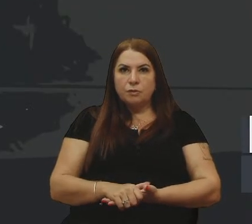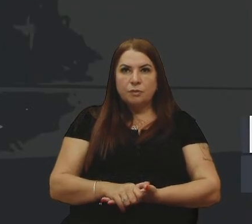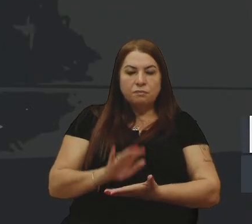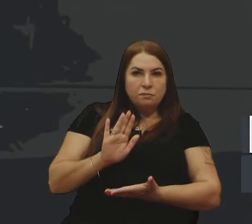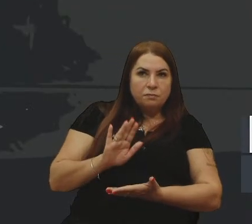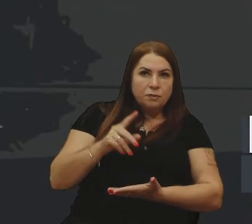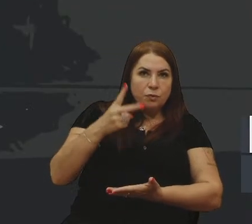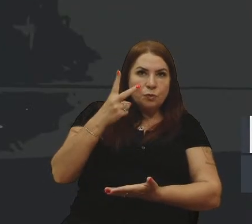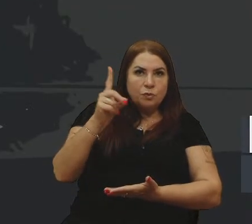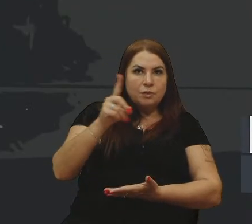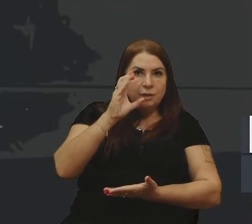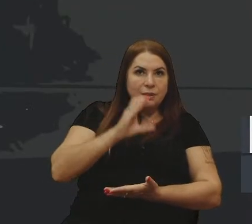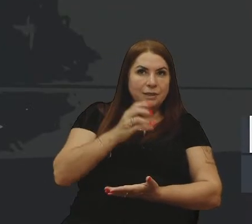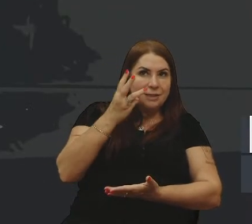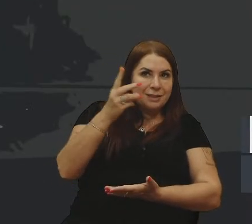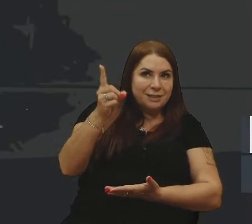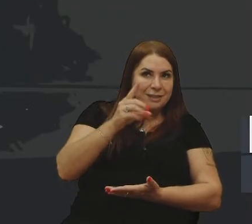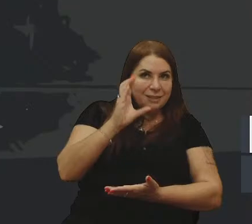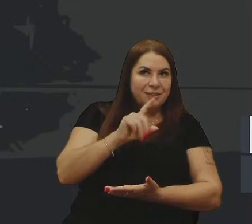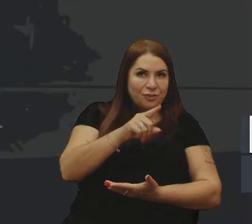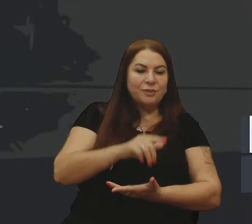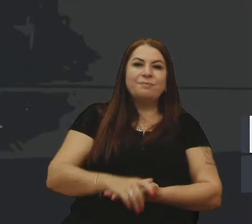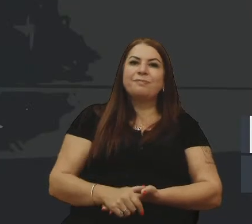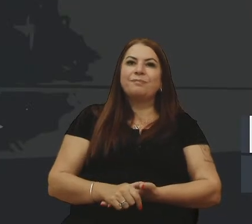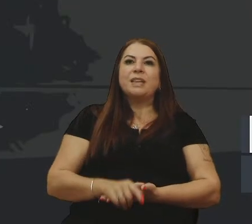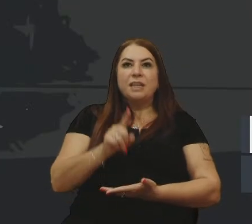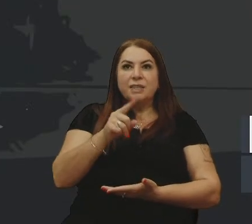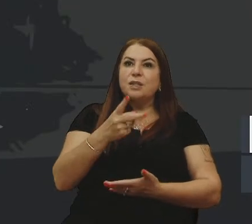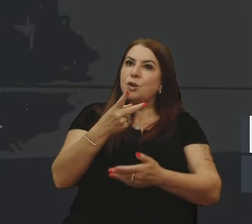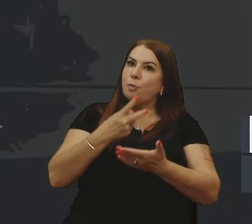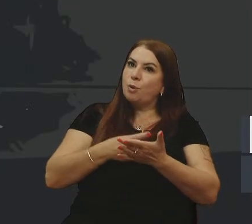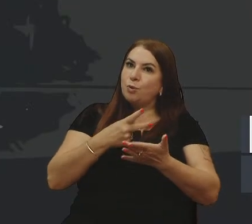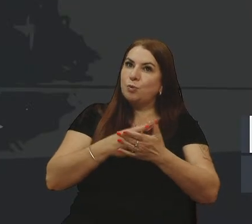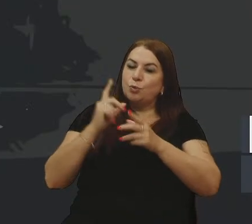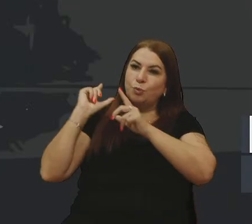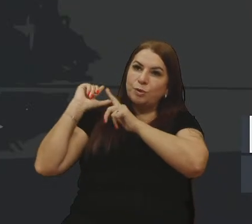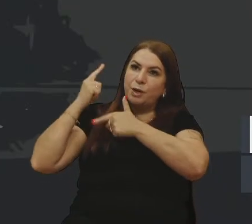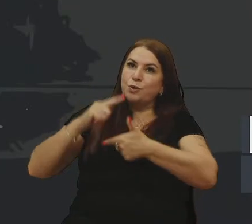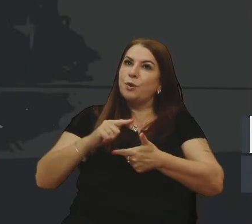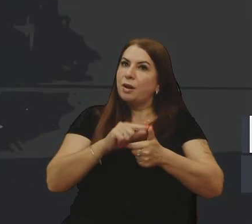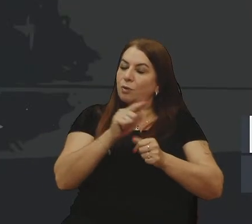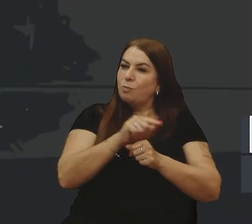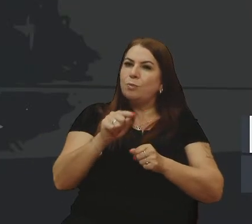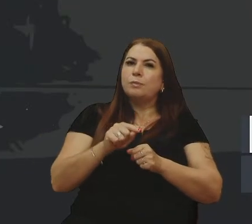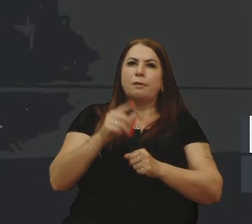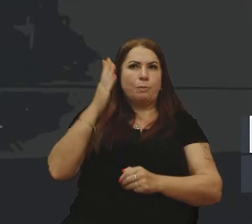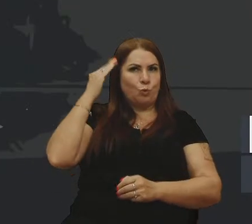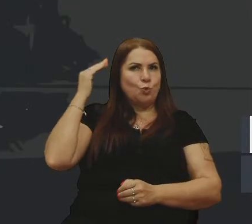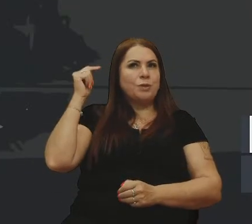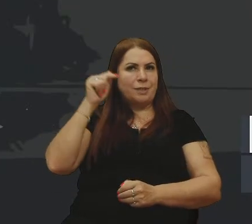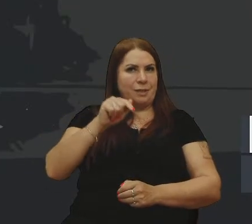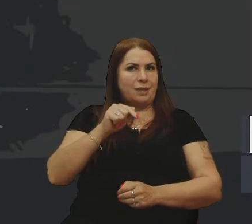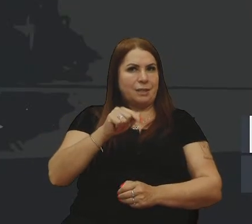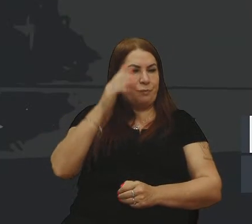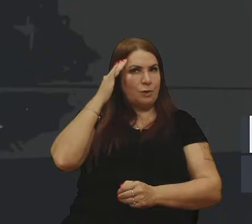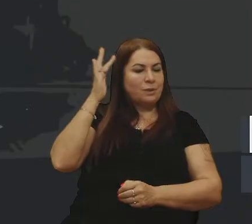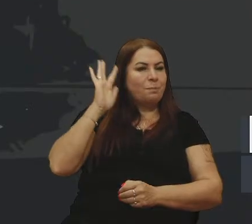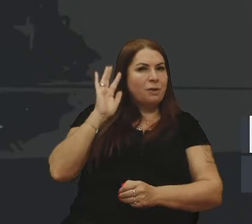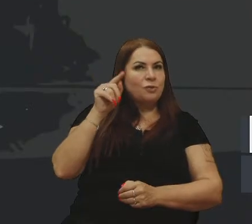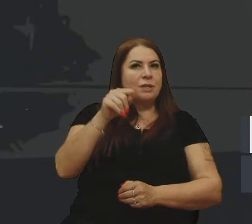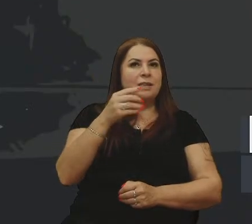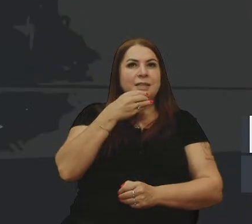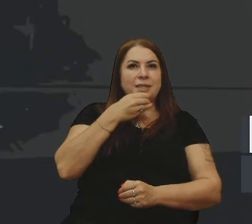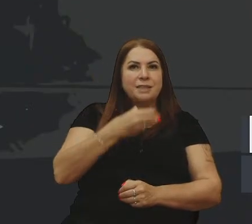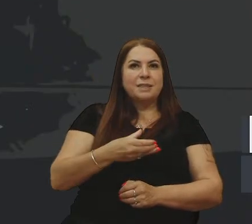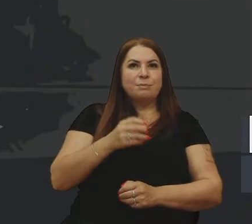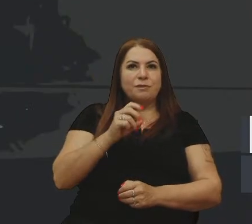Temos 2 clientes, pelo menos, 3 clientes pelo menos. Esse é um produto tradicional nosso, faz muito sucesso. Para vocês terem uma ideia, em dezembro a